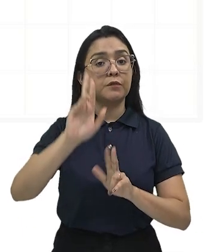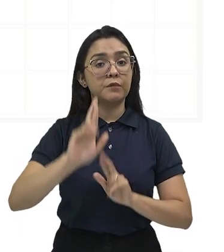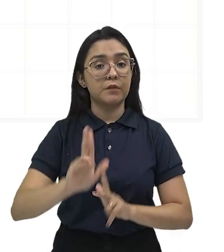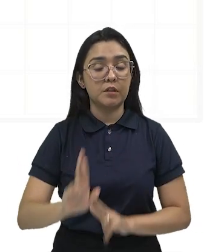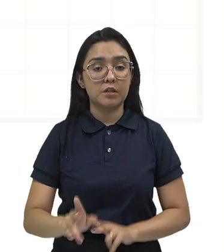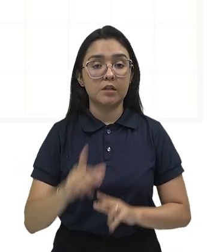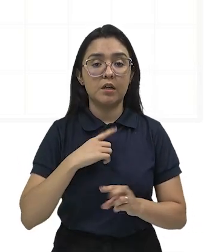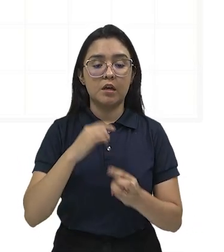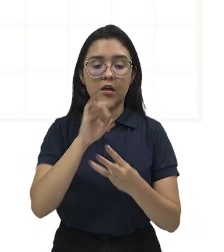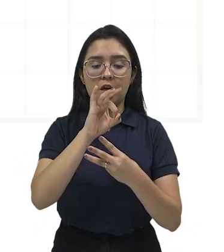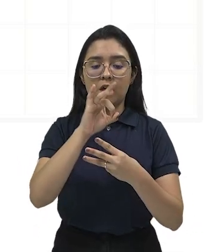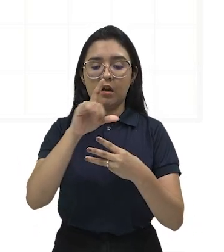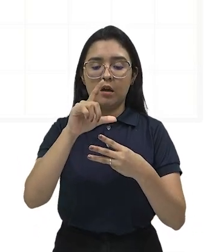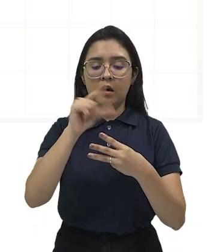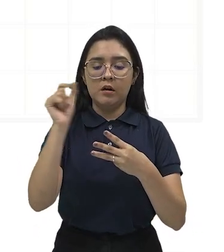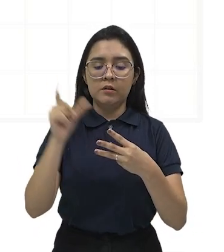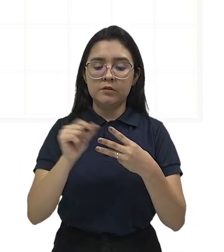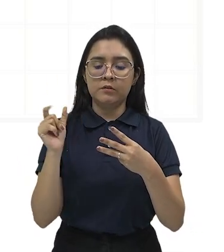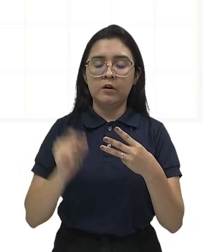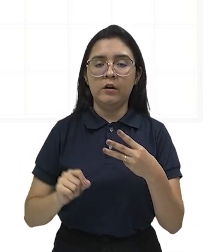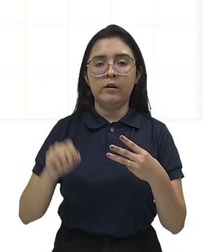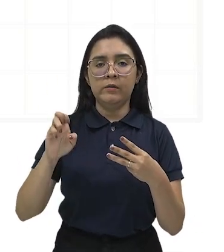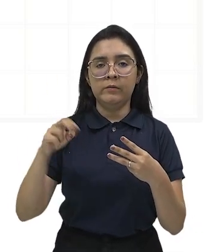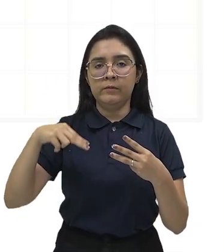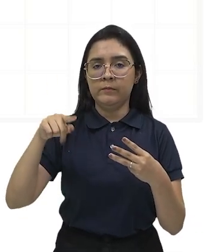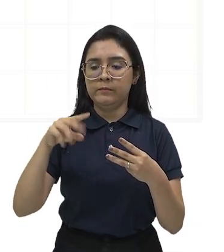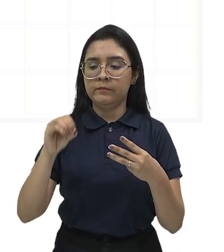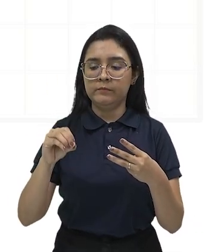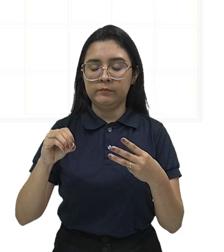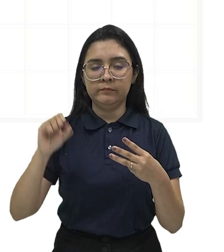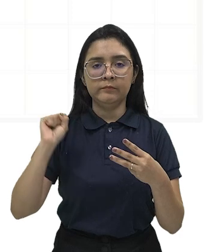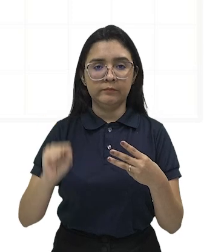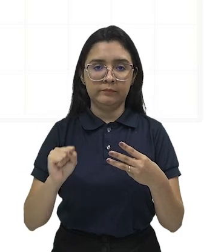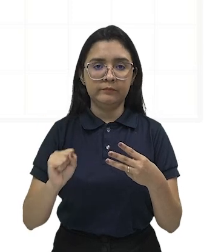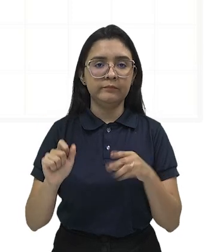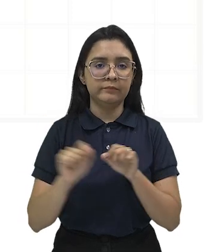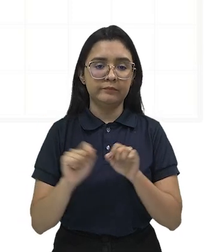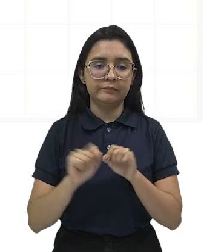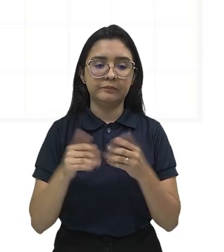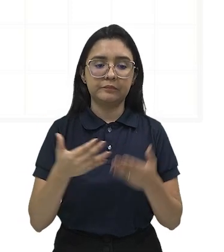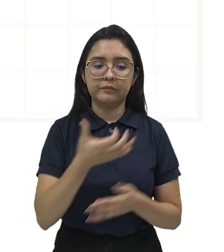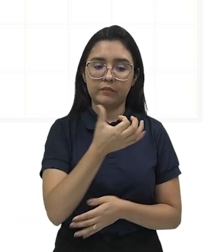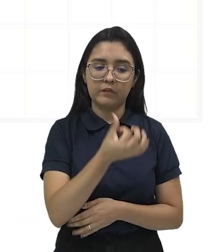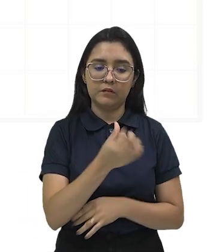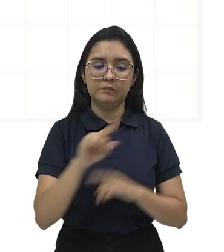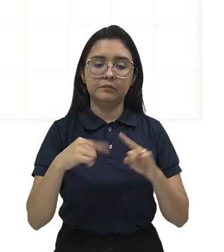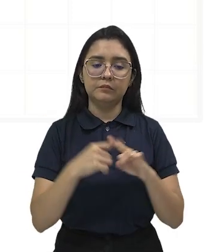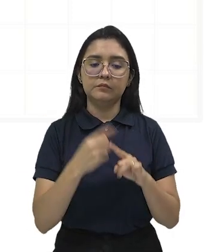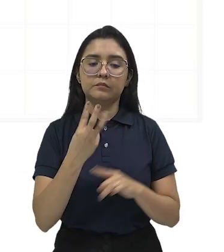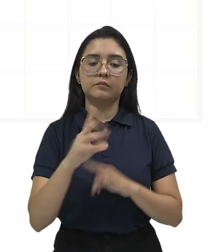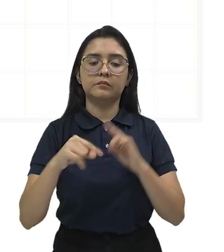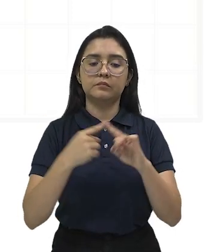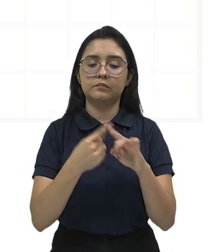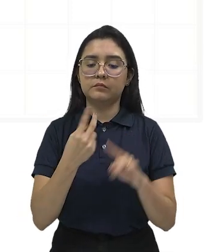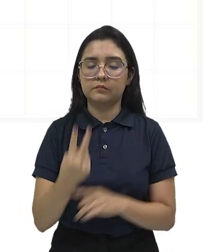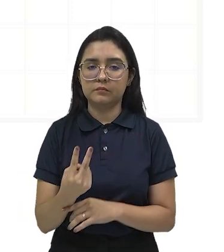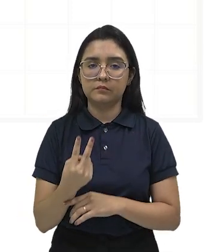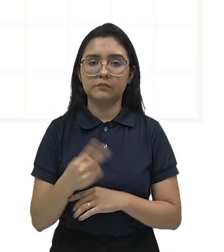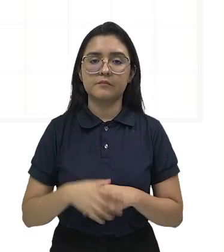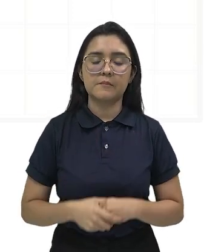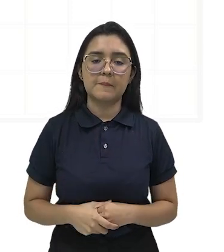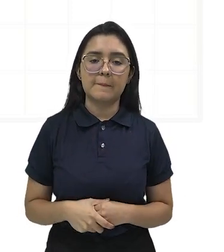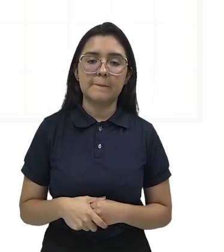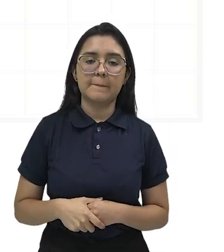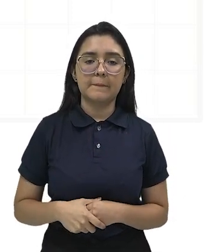as escolhas que ele pode fazer. Ó. Então, ó, 6 vezes 3 e vezes